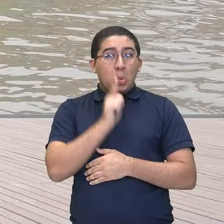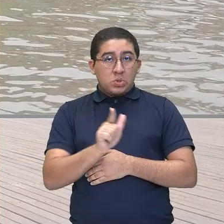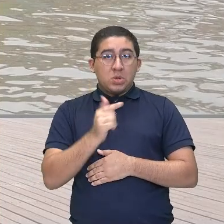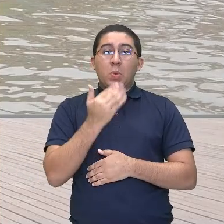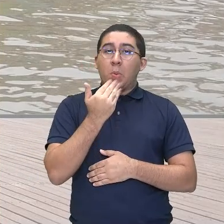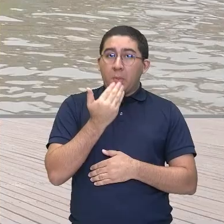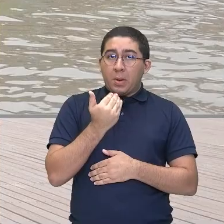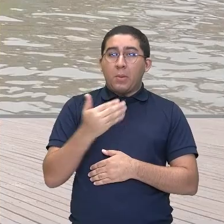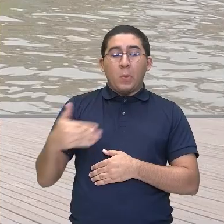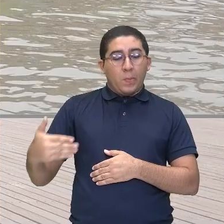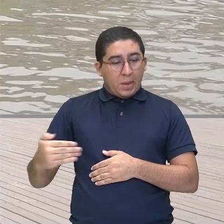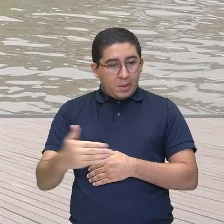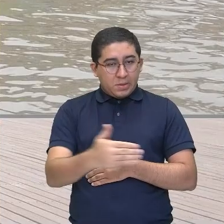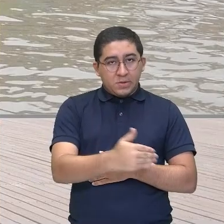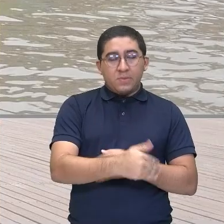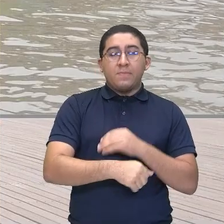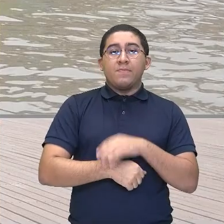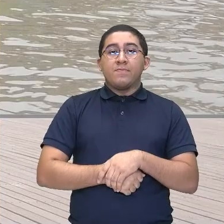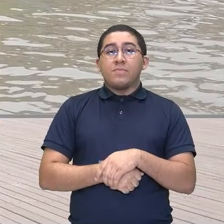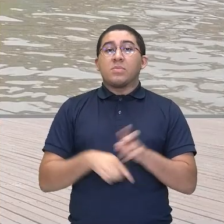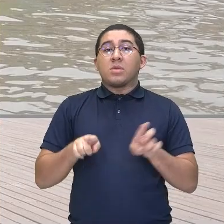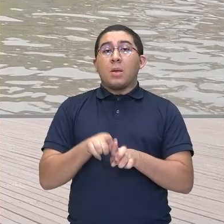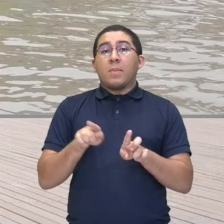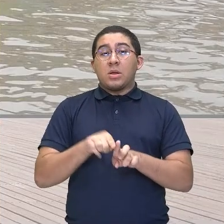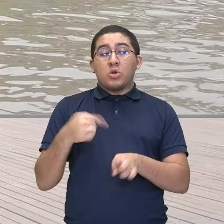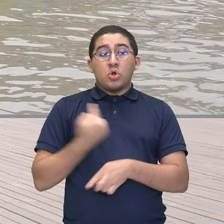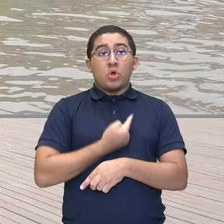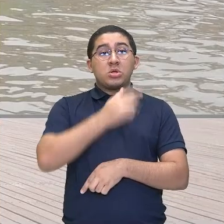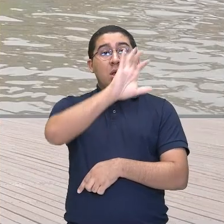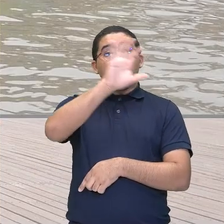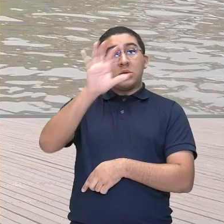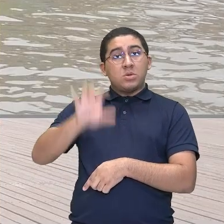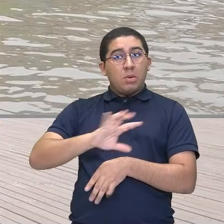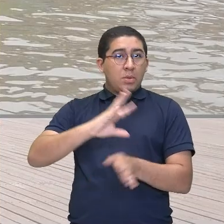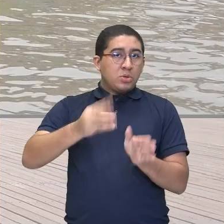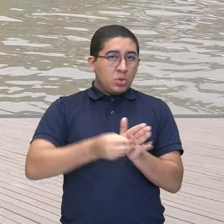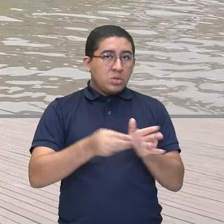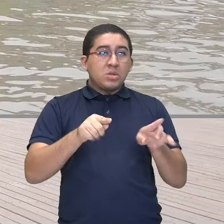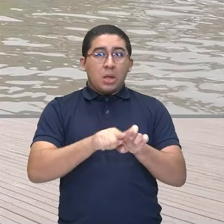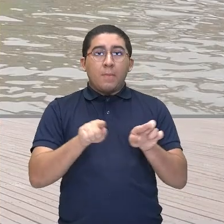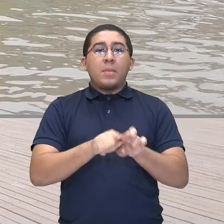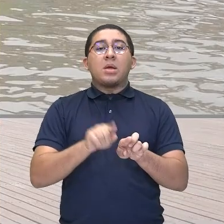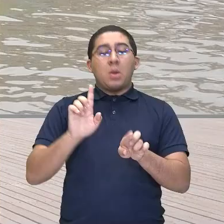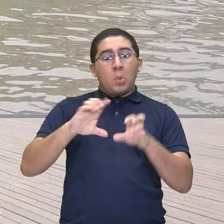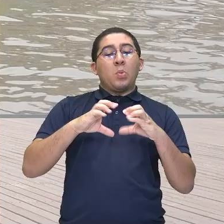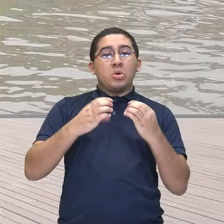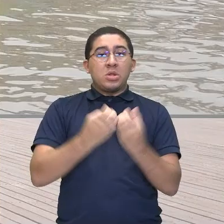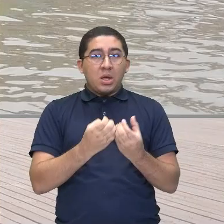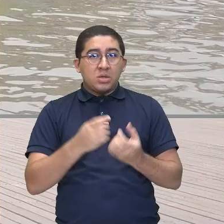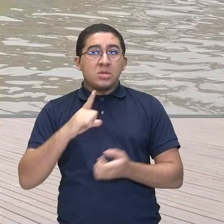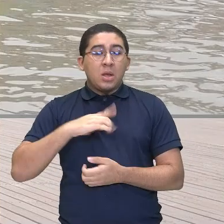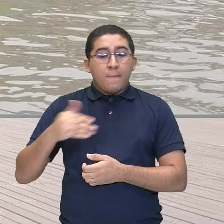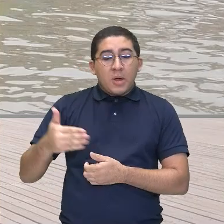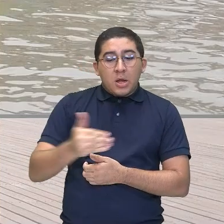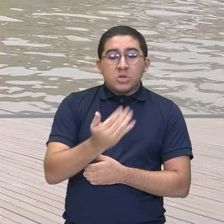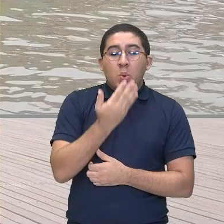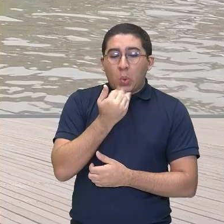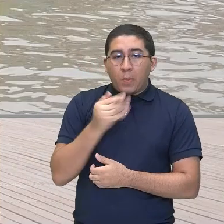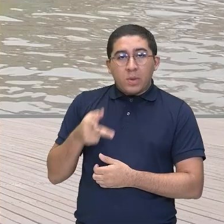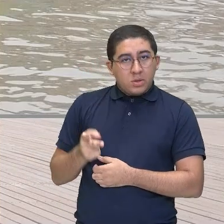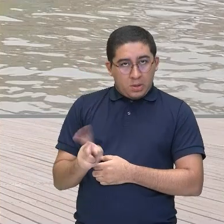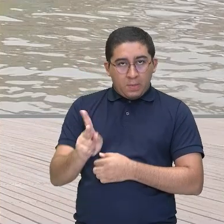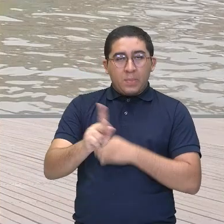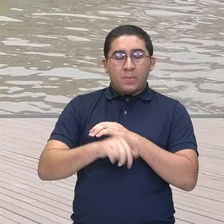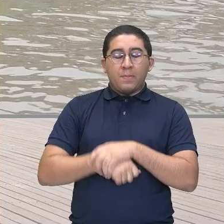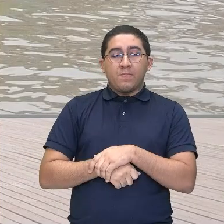né? E na nossa região, como nas comunidades, é a comida mais frequente, né, na mesa do amazonense. E